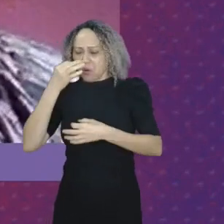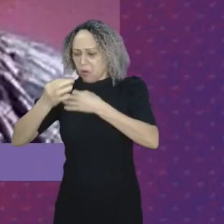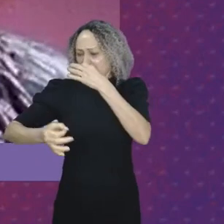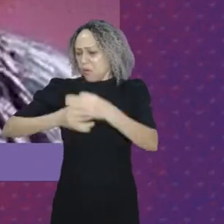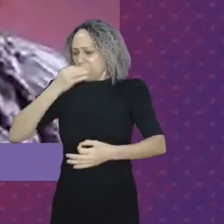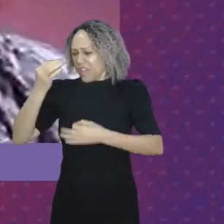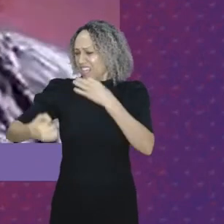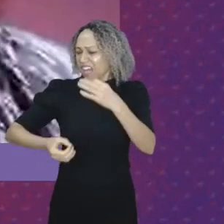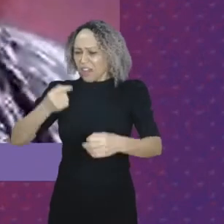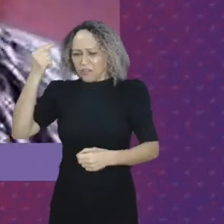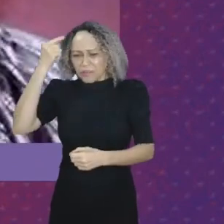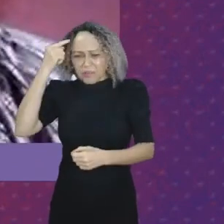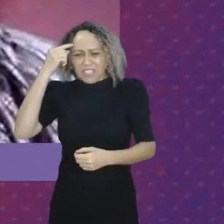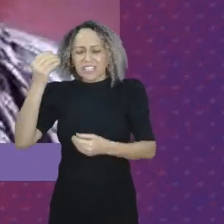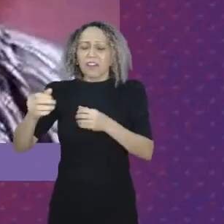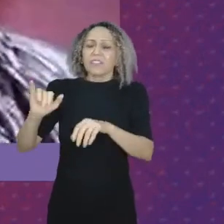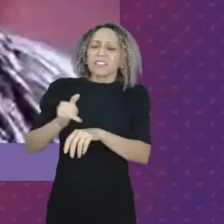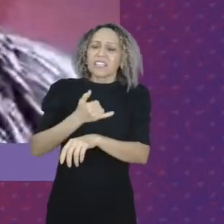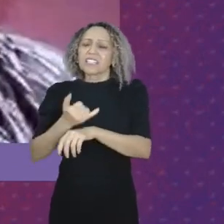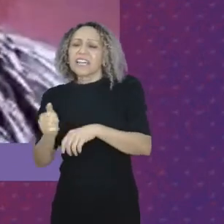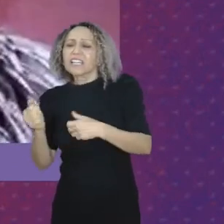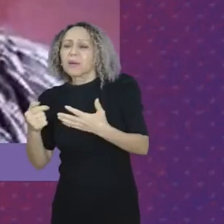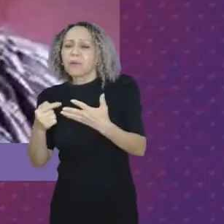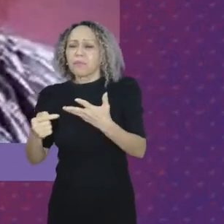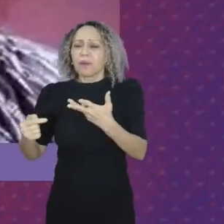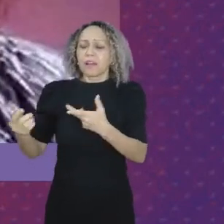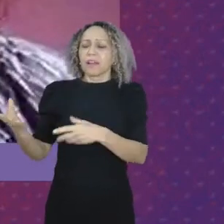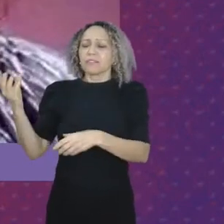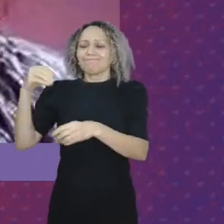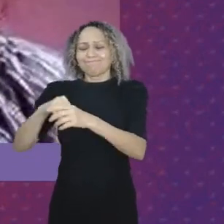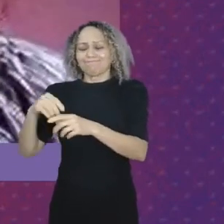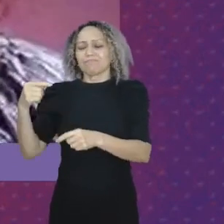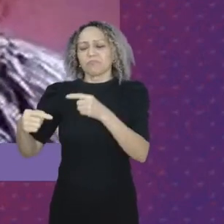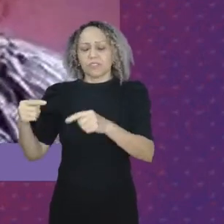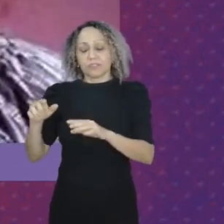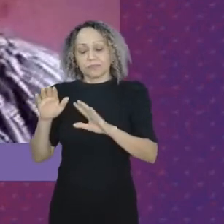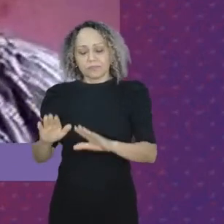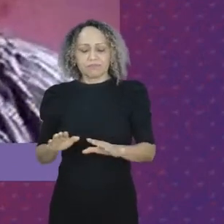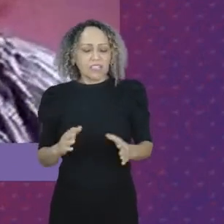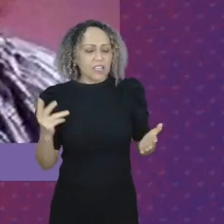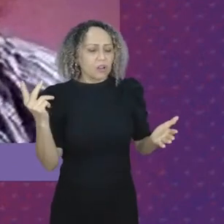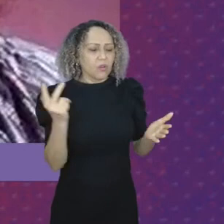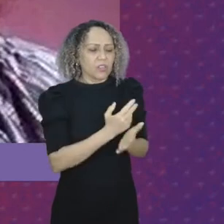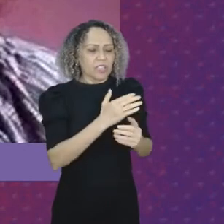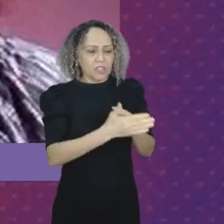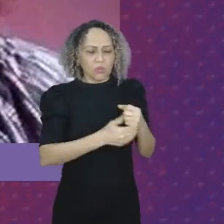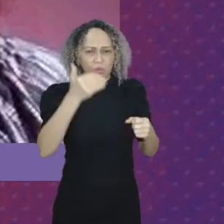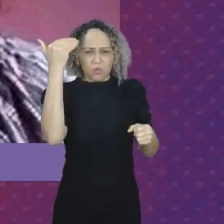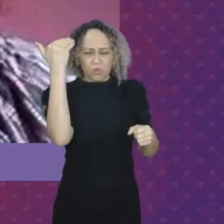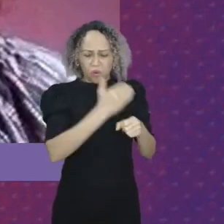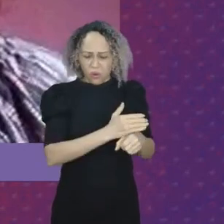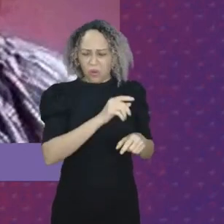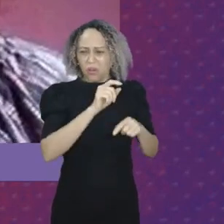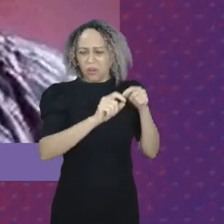se ouvir. A questão é que, a partir do momento que você tem o golpe e a partir do momento que você tem aí a ascensão desse conservadorismo,